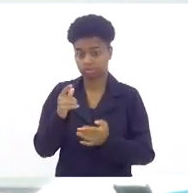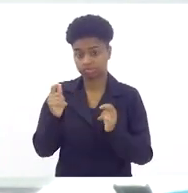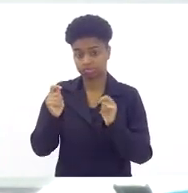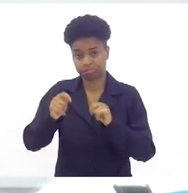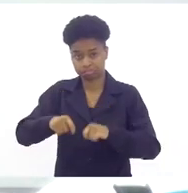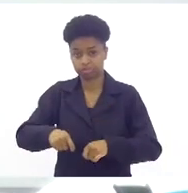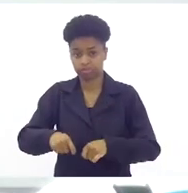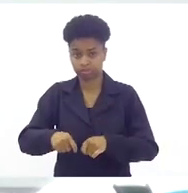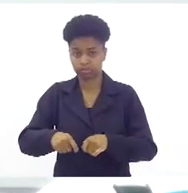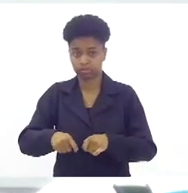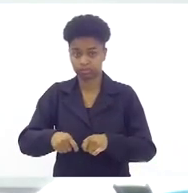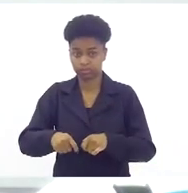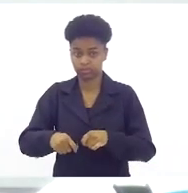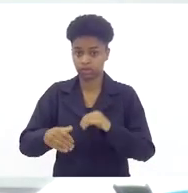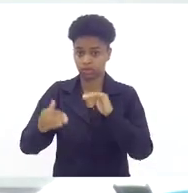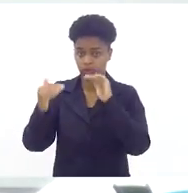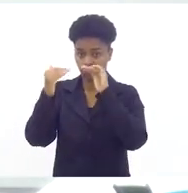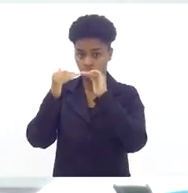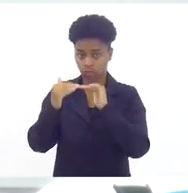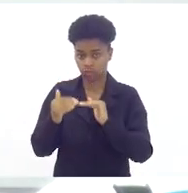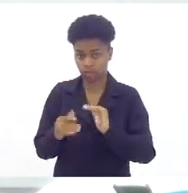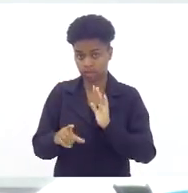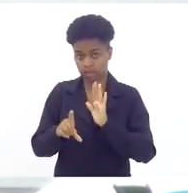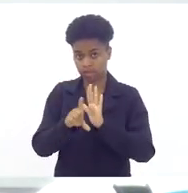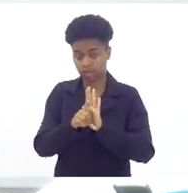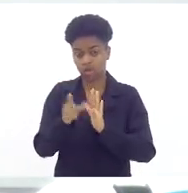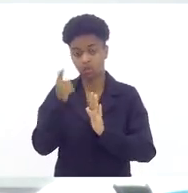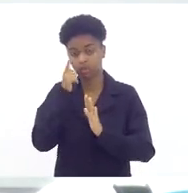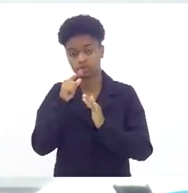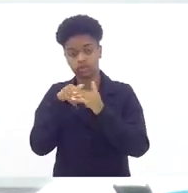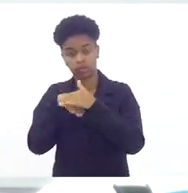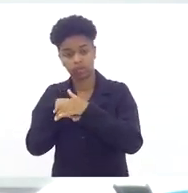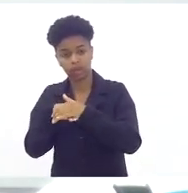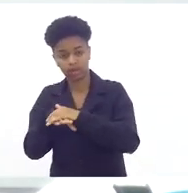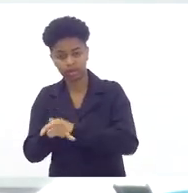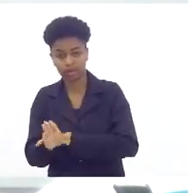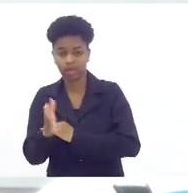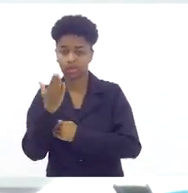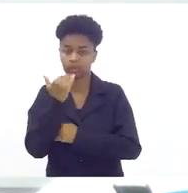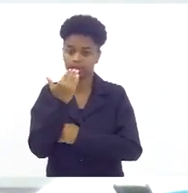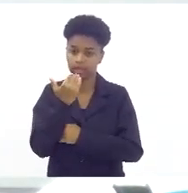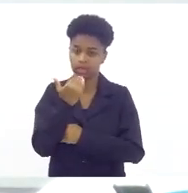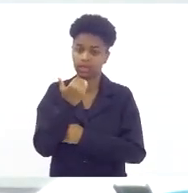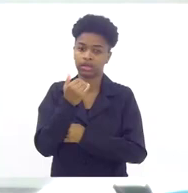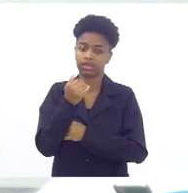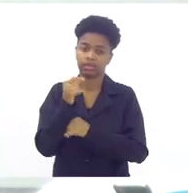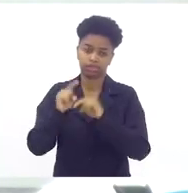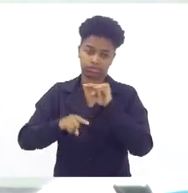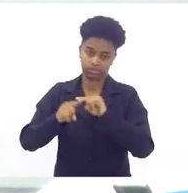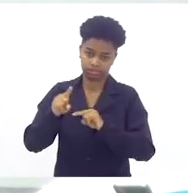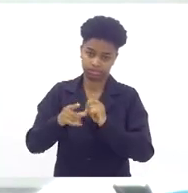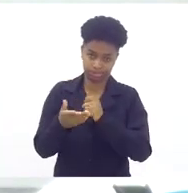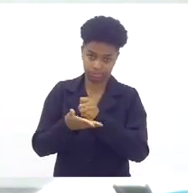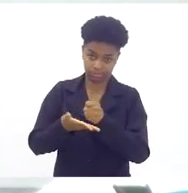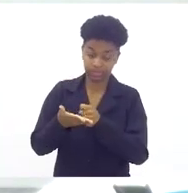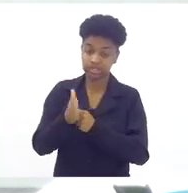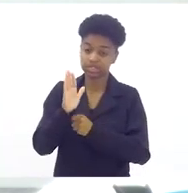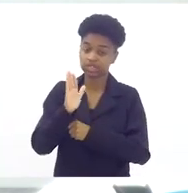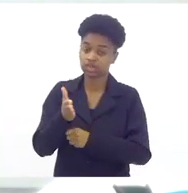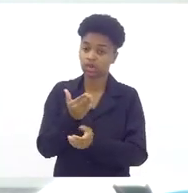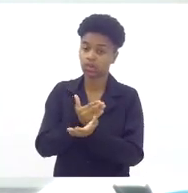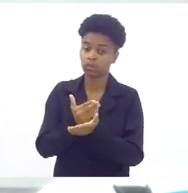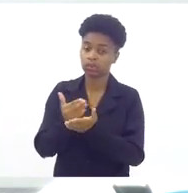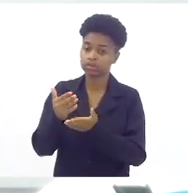condições de acordo com a legislação de armazenagem de dos insumos já estão começando